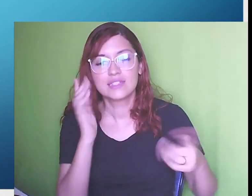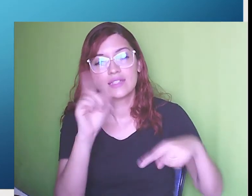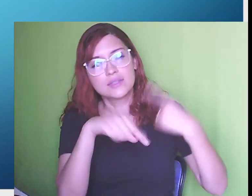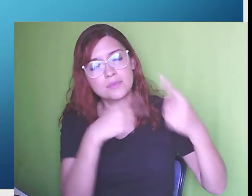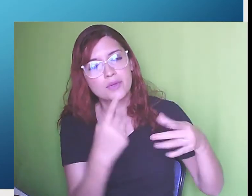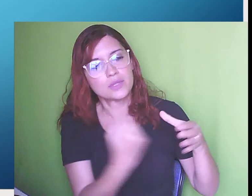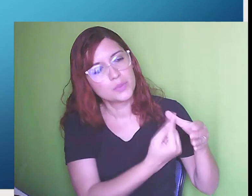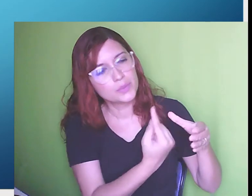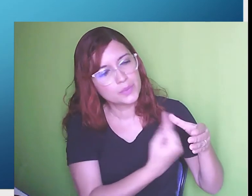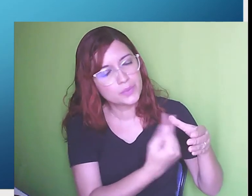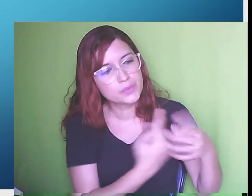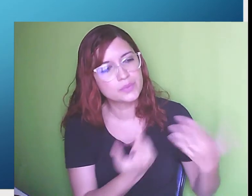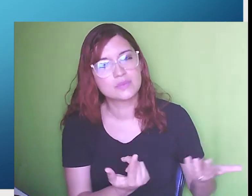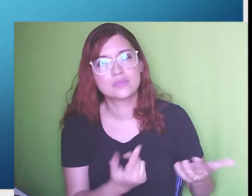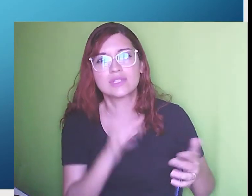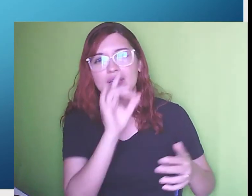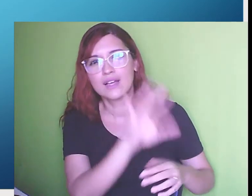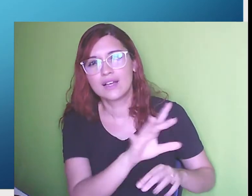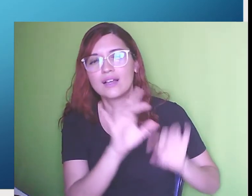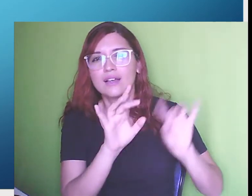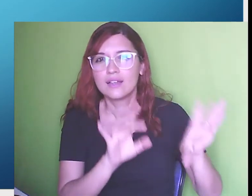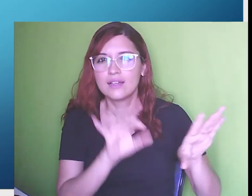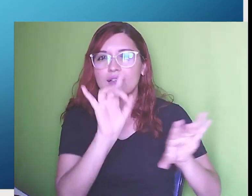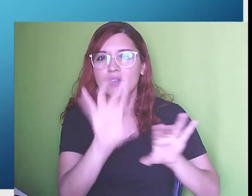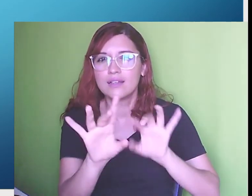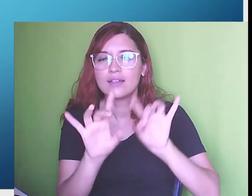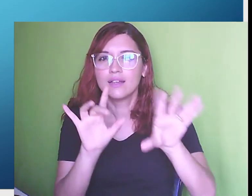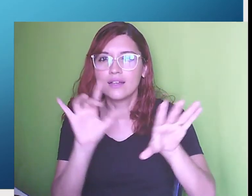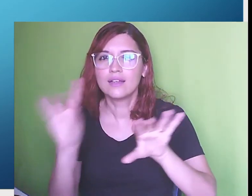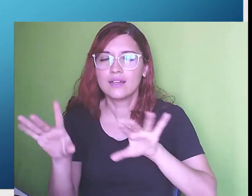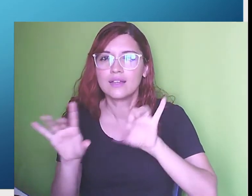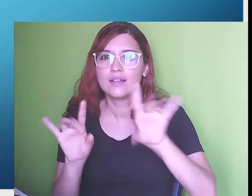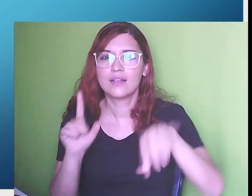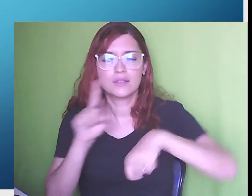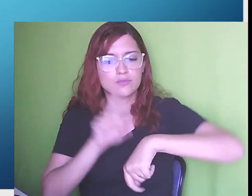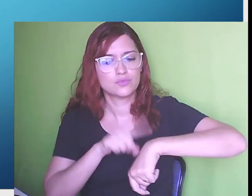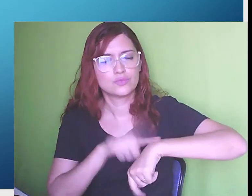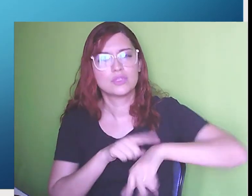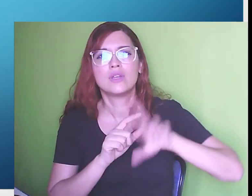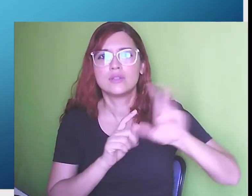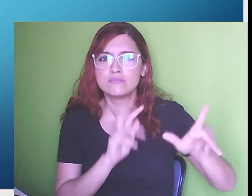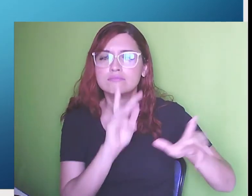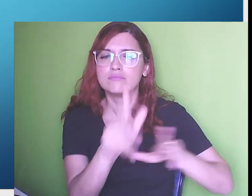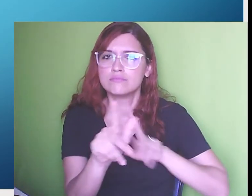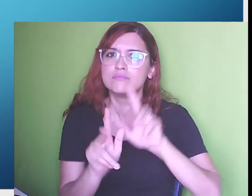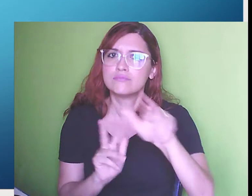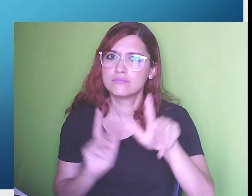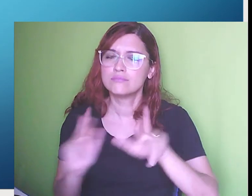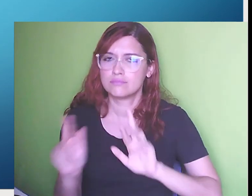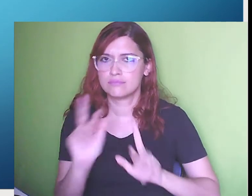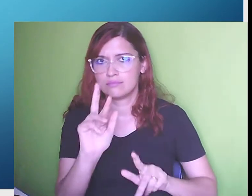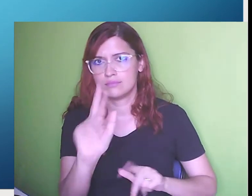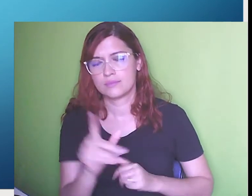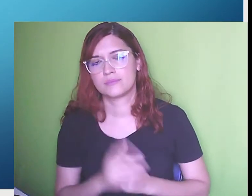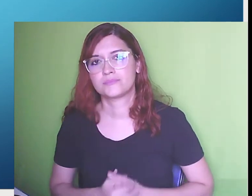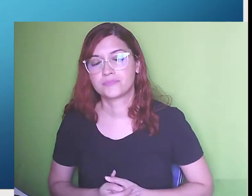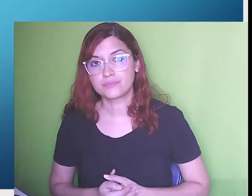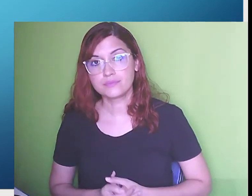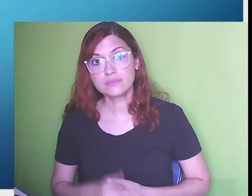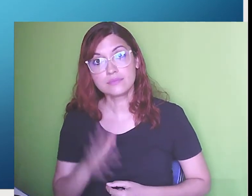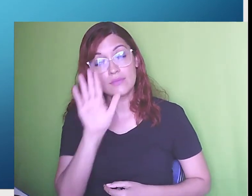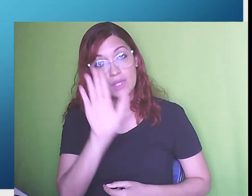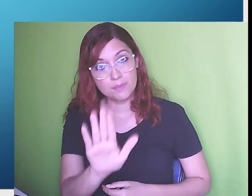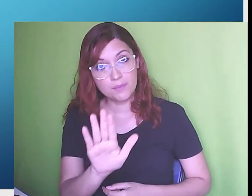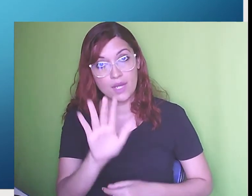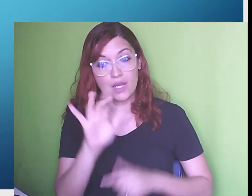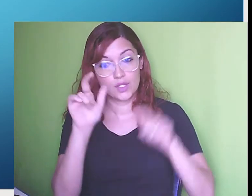Usa, depois desliga, ou liquidificador. Então, os aparelhos vão sendo usados alternadamente,